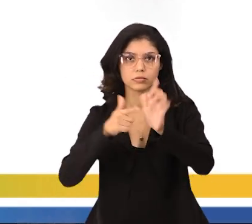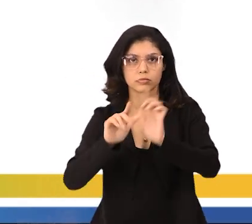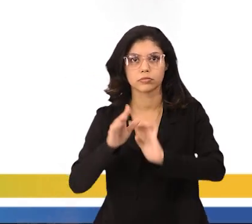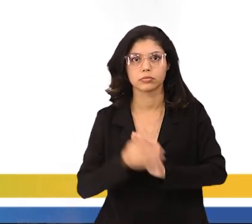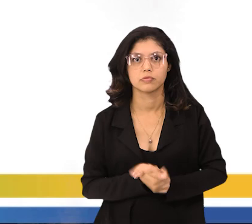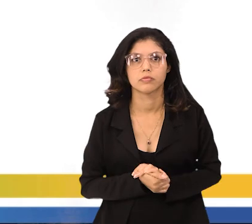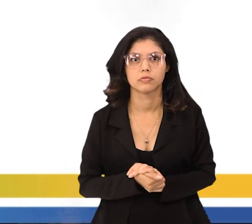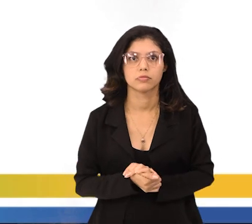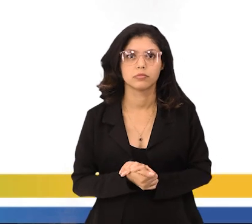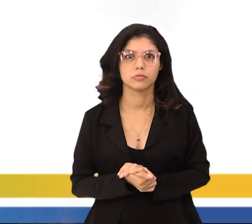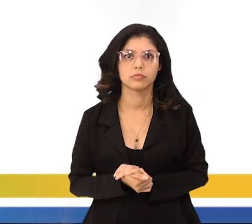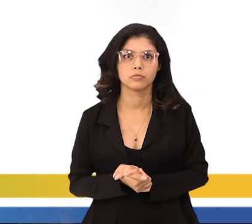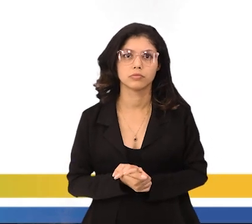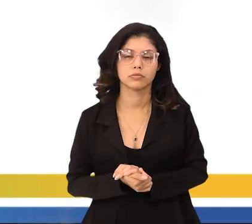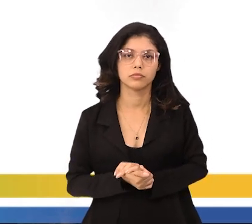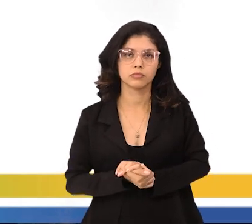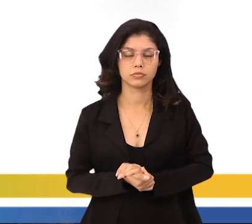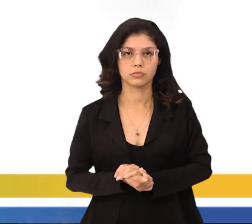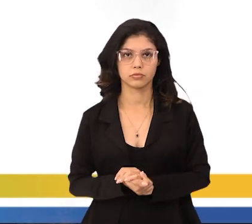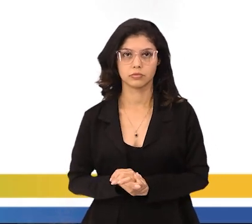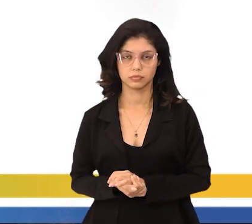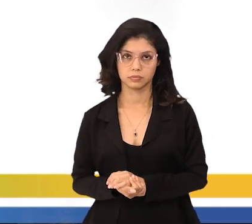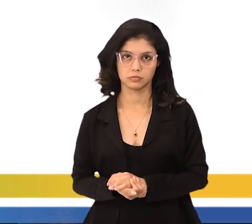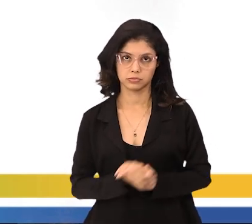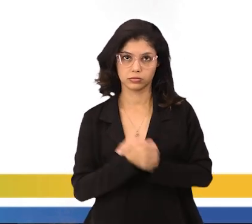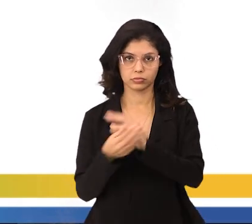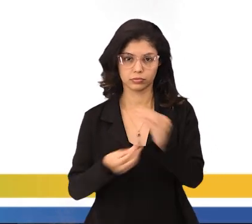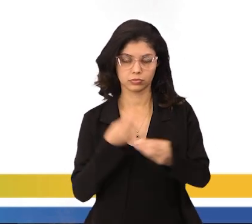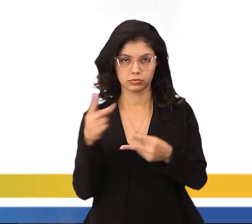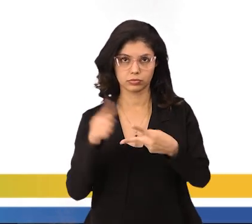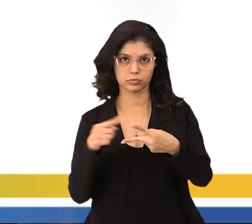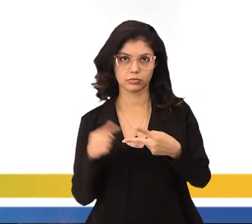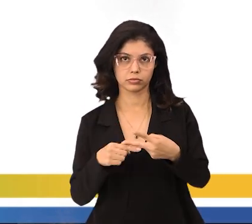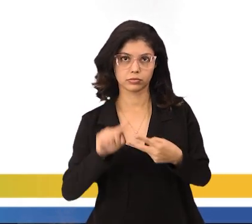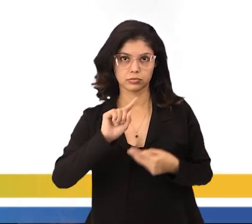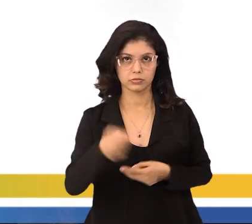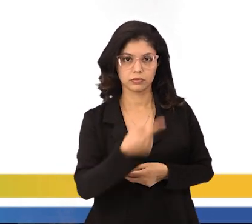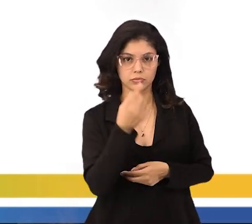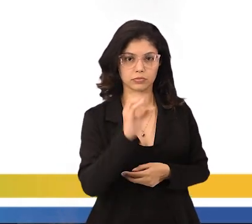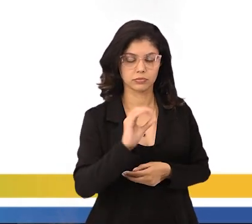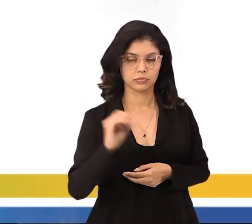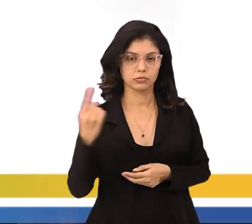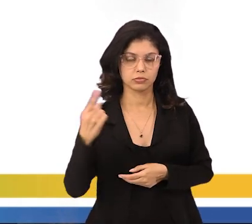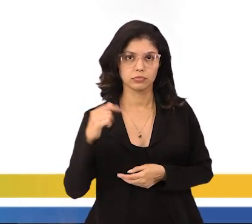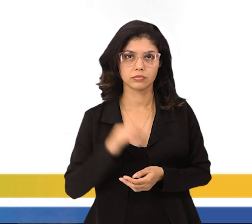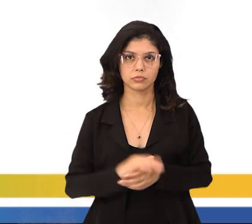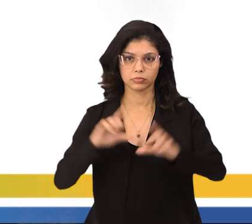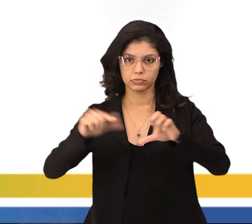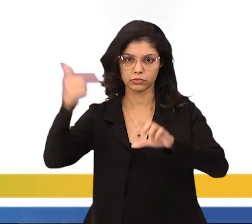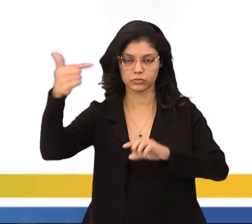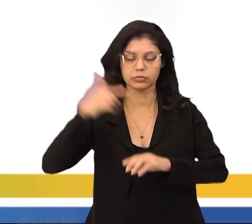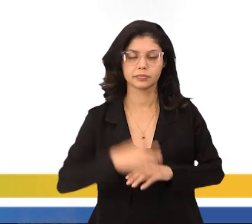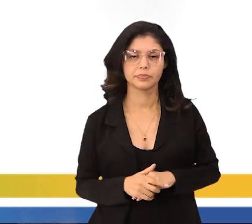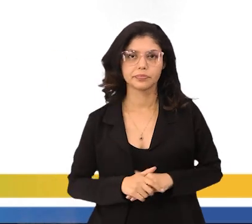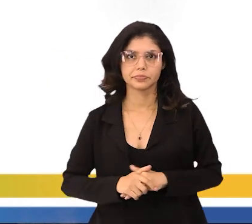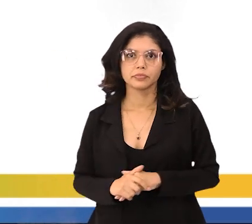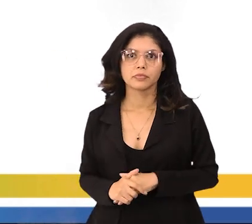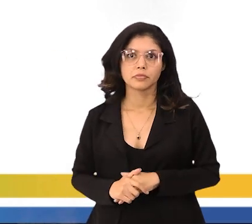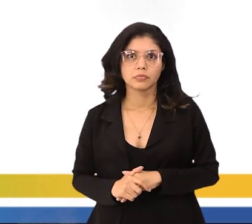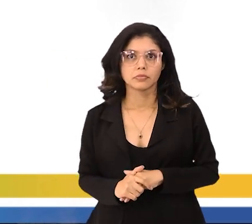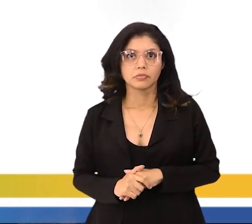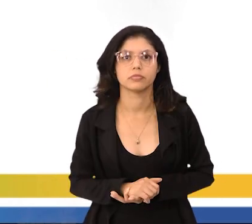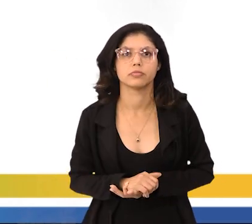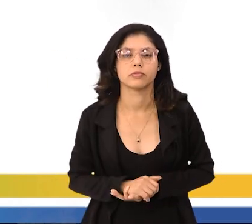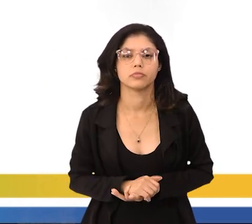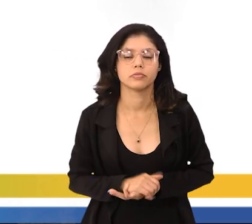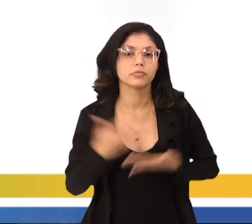tenho 1001 vezes 1001. Então, como ele aparece duas vezes, vai ficar 1001 elevado a 2, tá